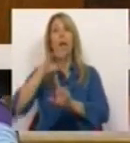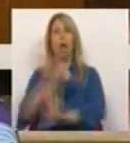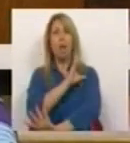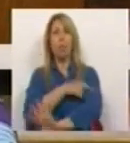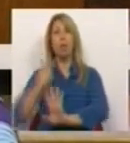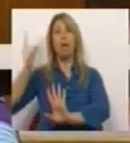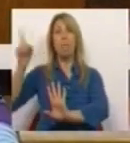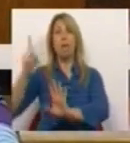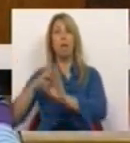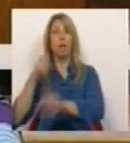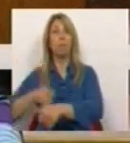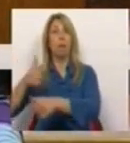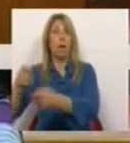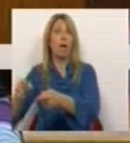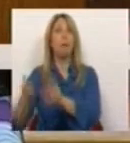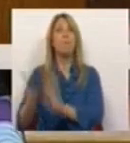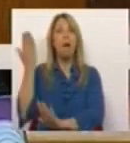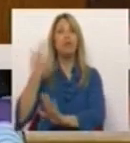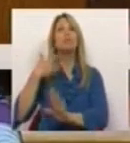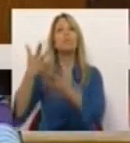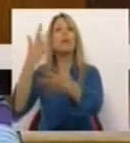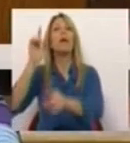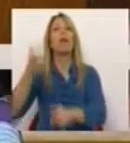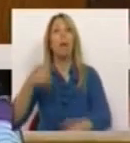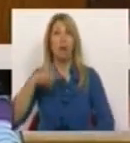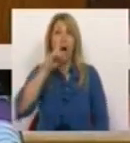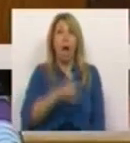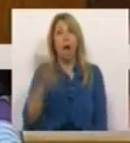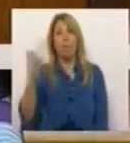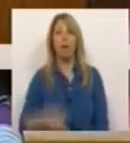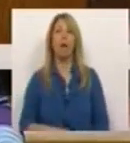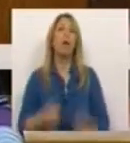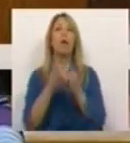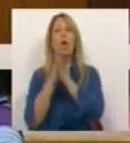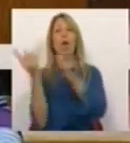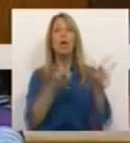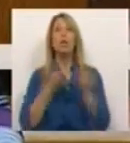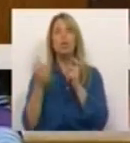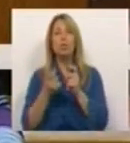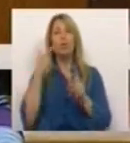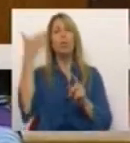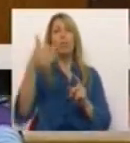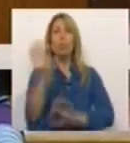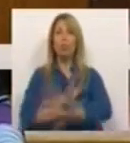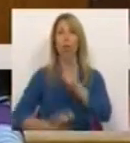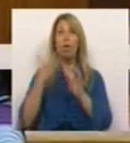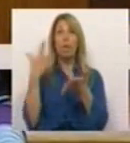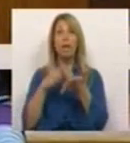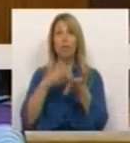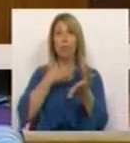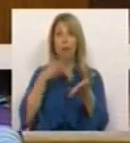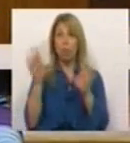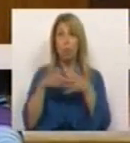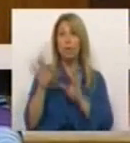potências capitalistas, com destaque para a Alemanha. Toda a discussão em torno do futuro da Europa e do livro branco da Comissão